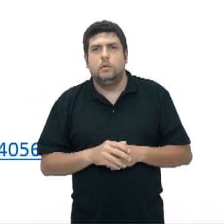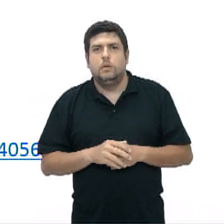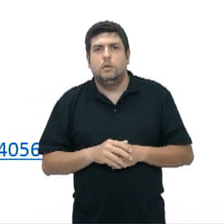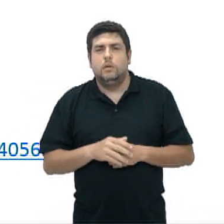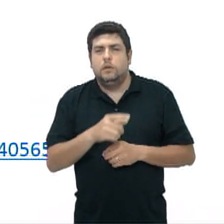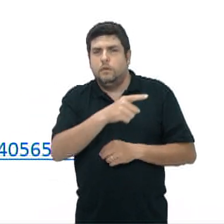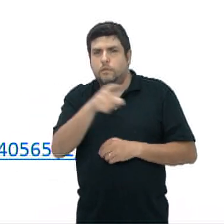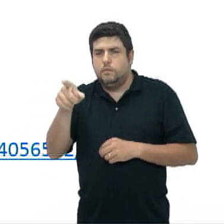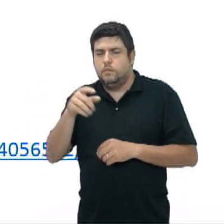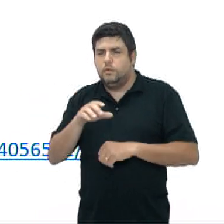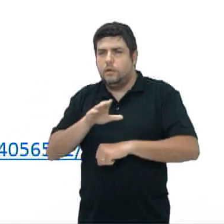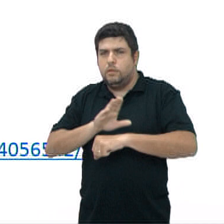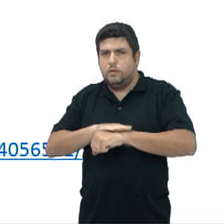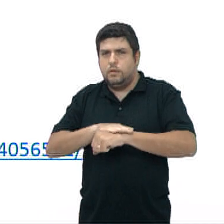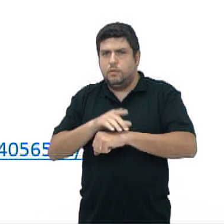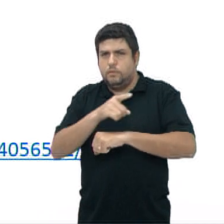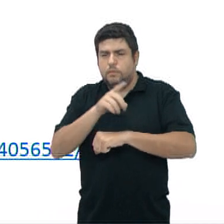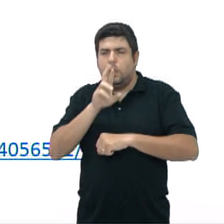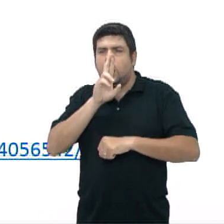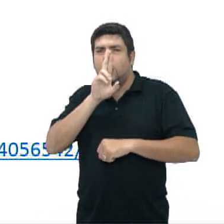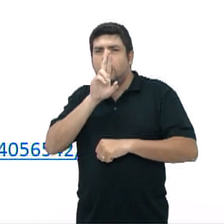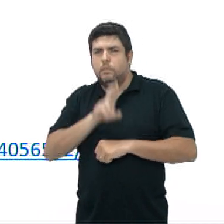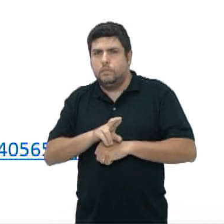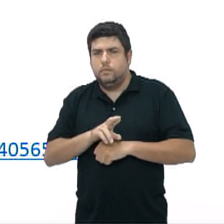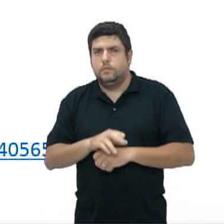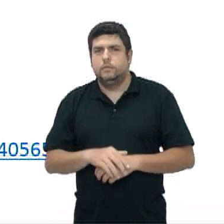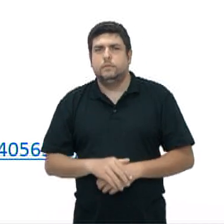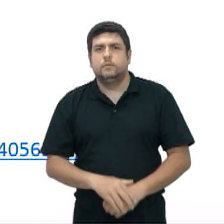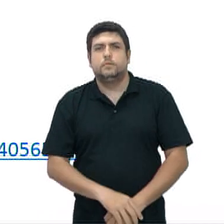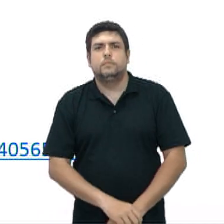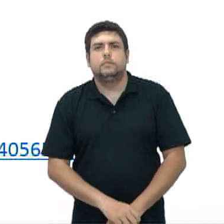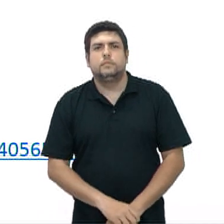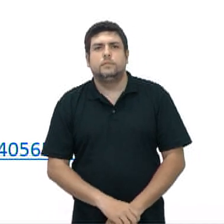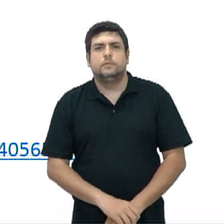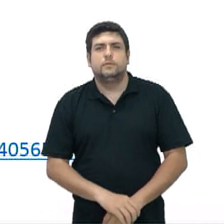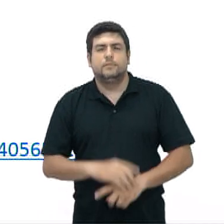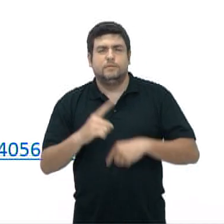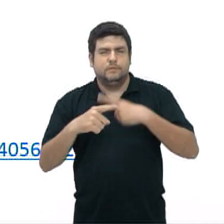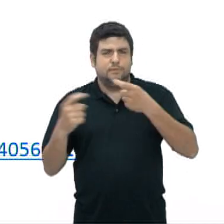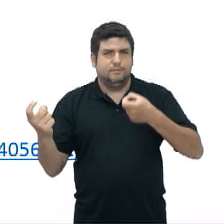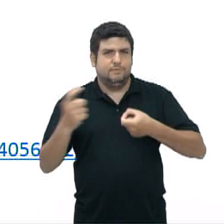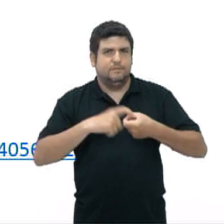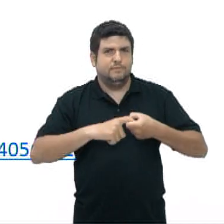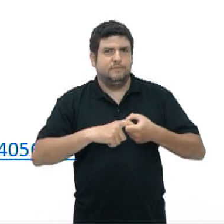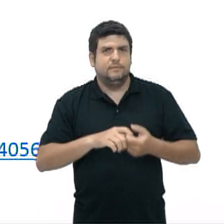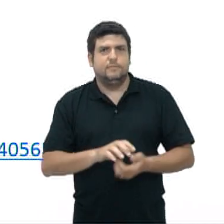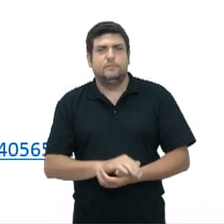vou dar um tempinho aí e daqui a pouco respondo essa questão. Até daqui a pouco, gente.